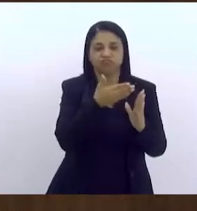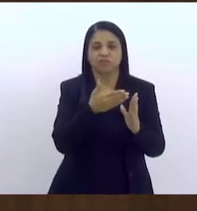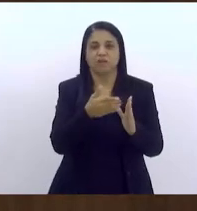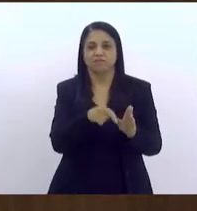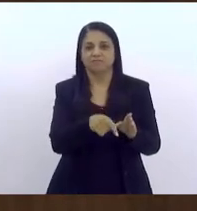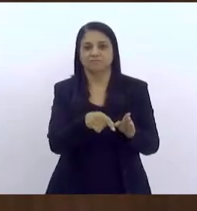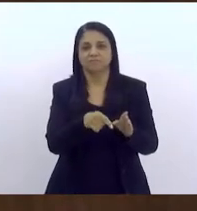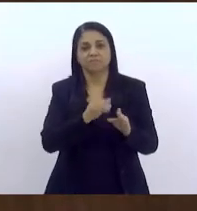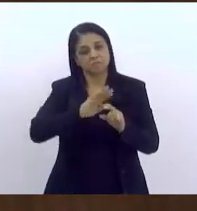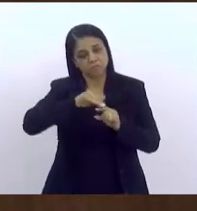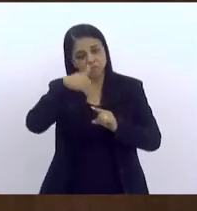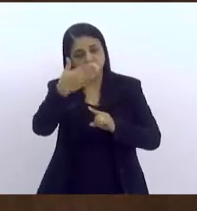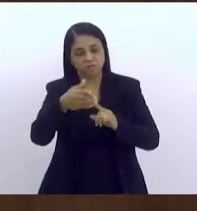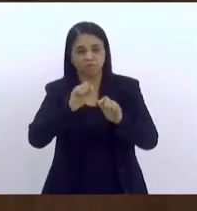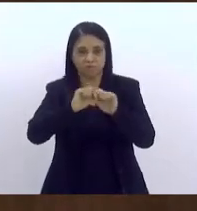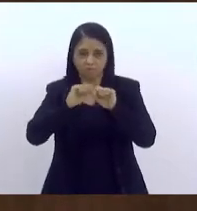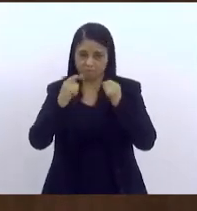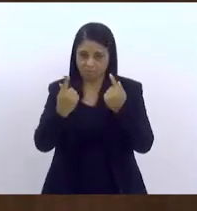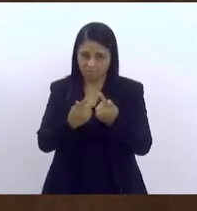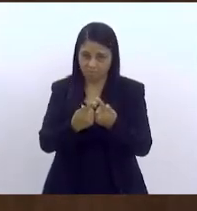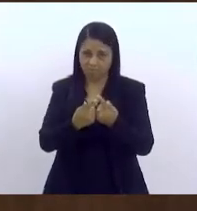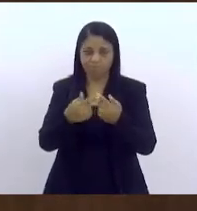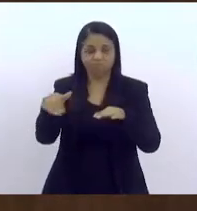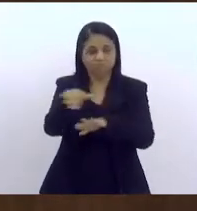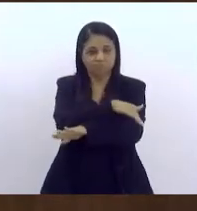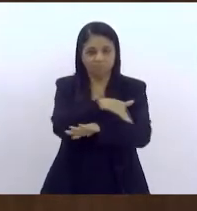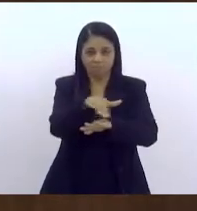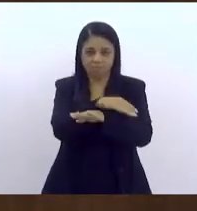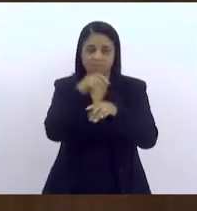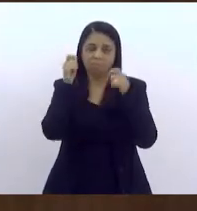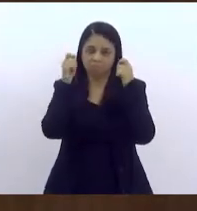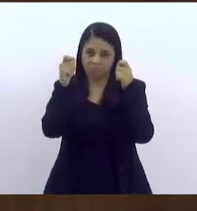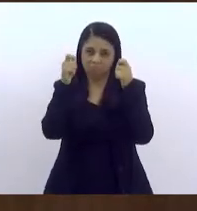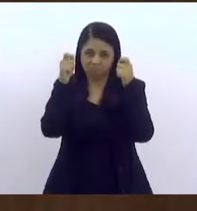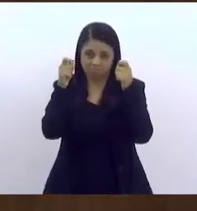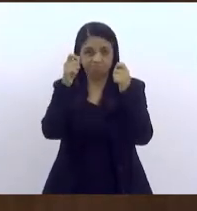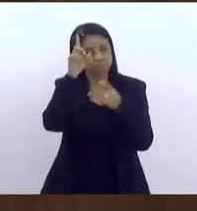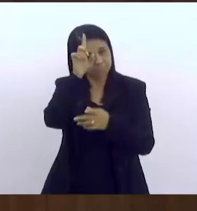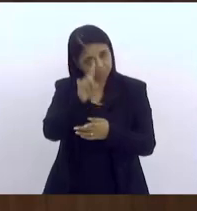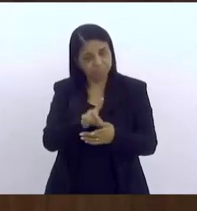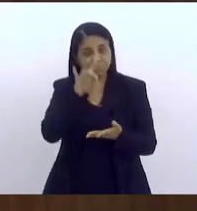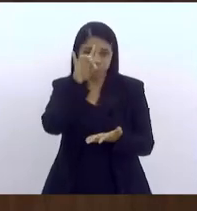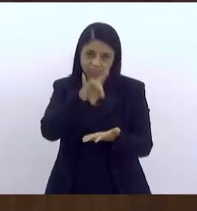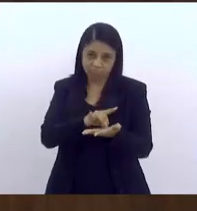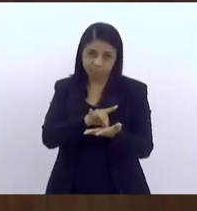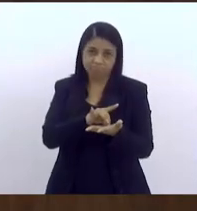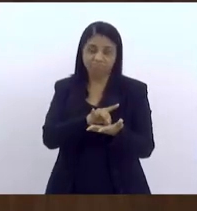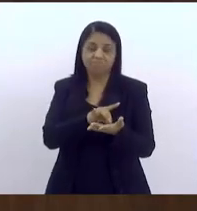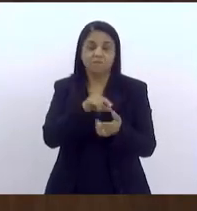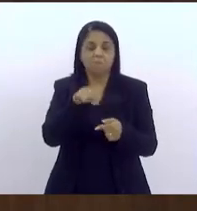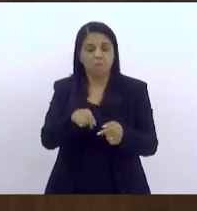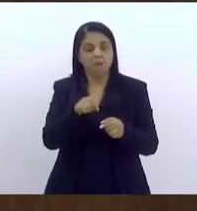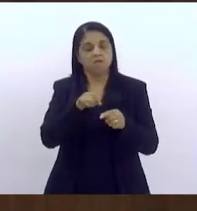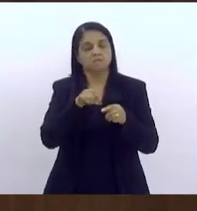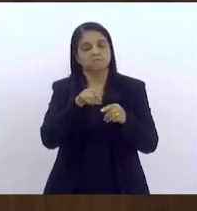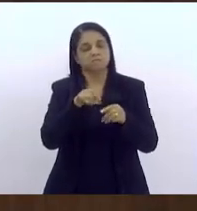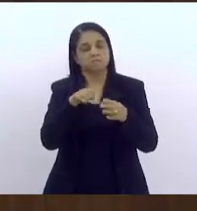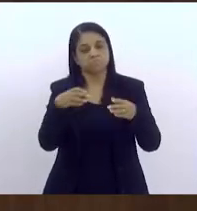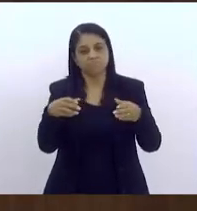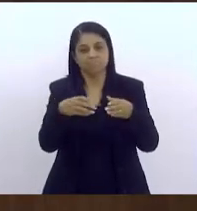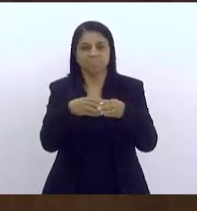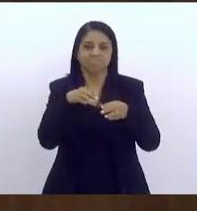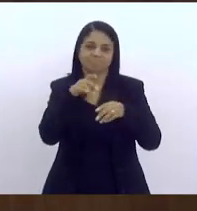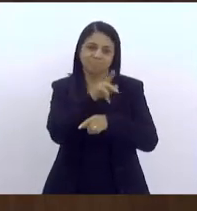estejam do lado de fora na rua fazendo o seu protesto que é legítimo Mas ele é muito legitimado entre nós professores